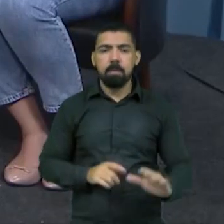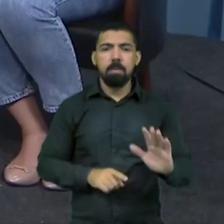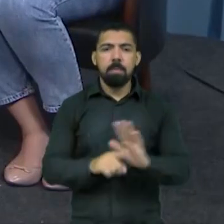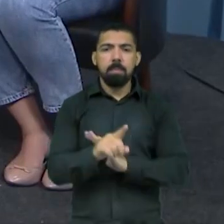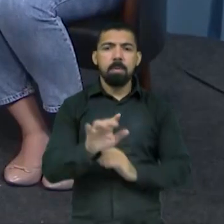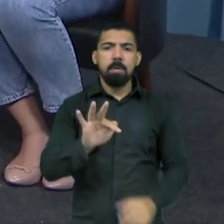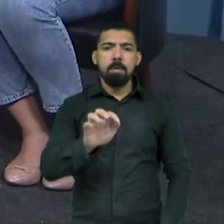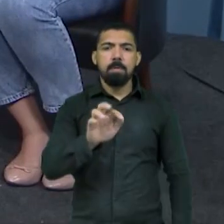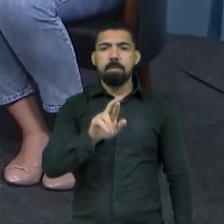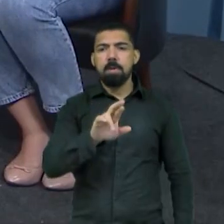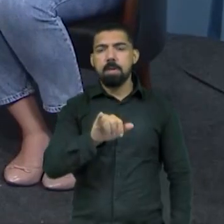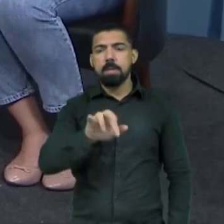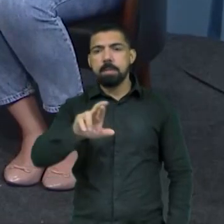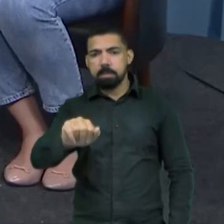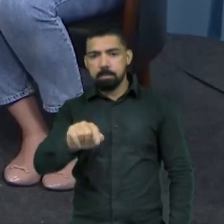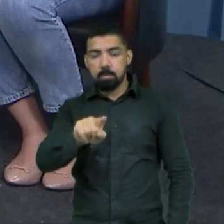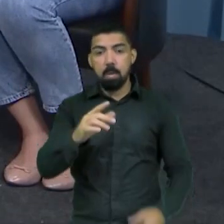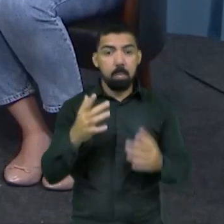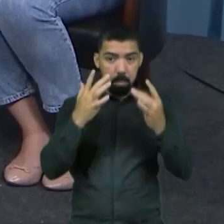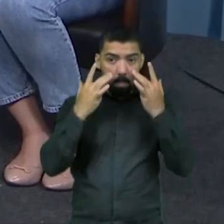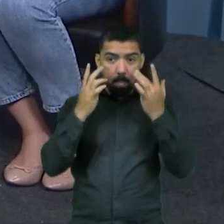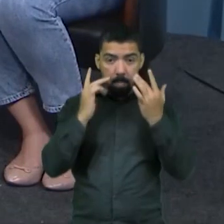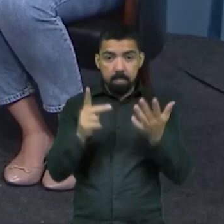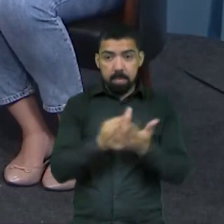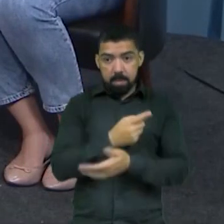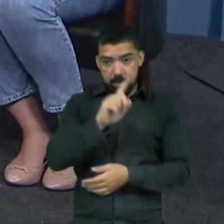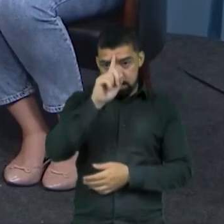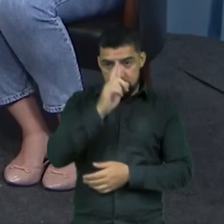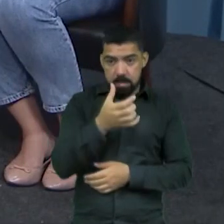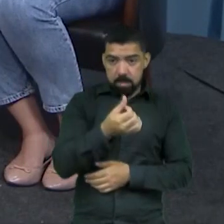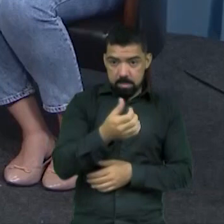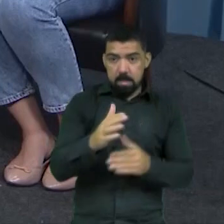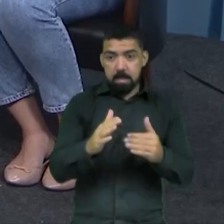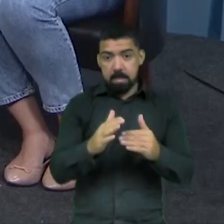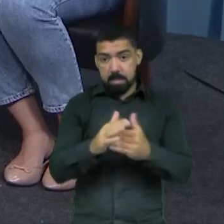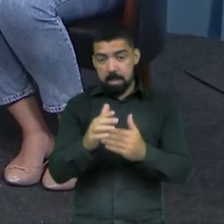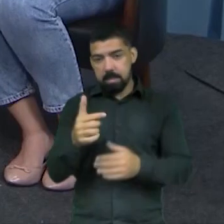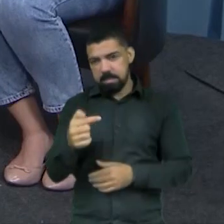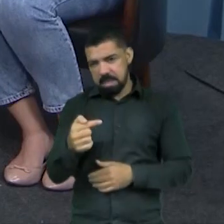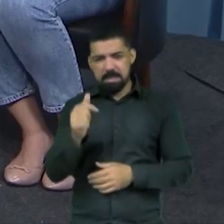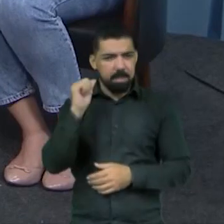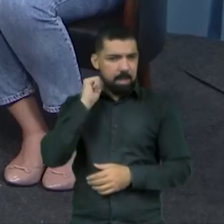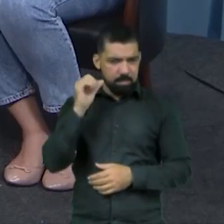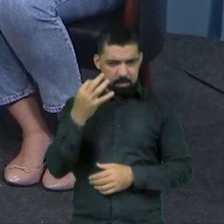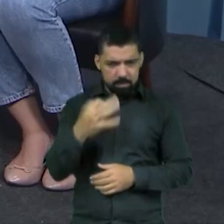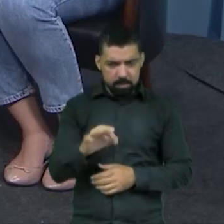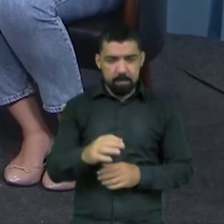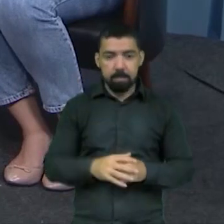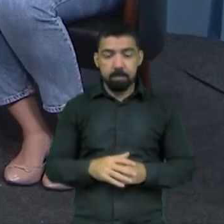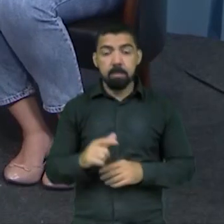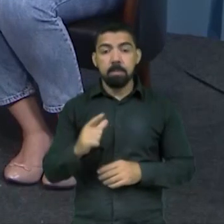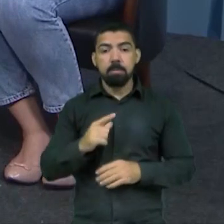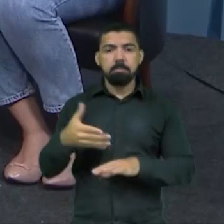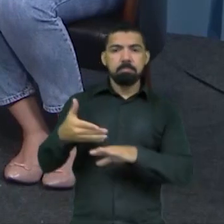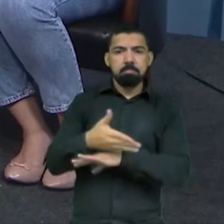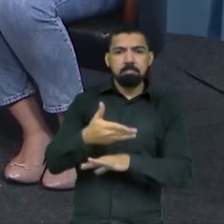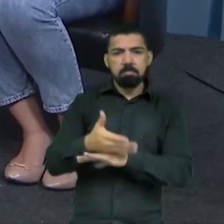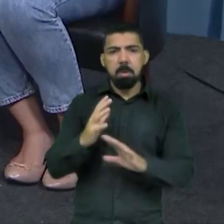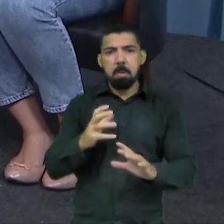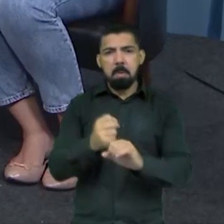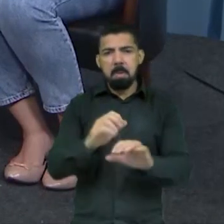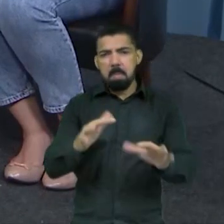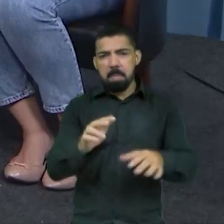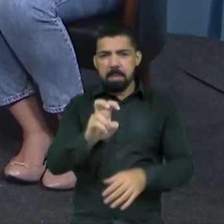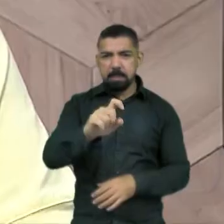Ferreira. O espetáculo acontece nos dias 6 e 7 de abril e vai contar com a presença e a expectativa de 5 mil